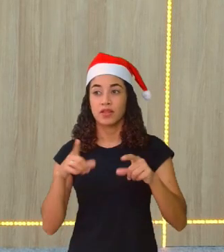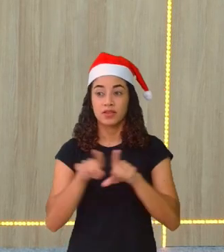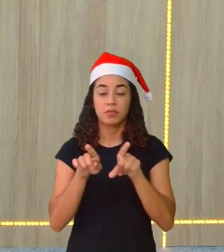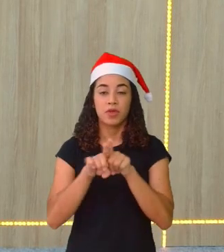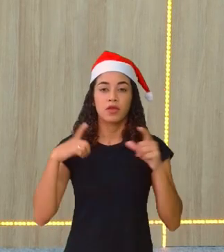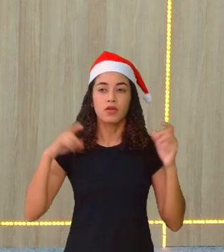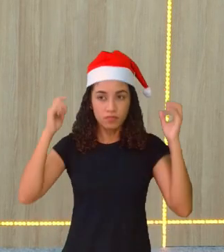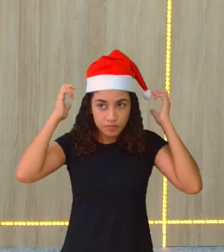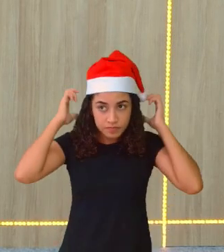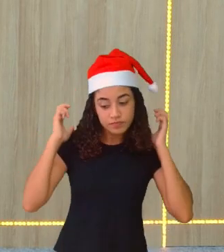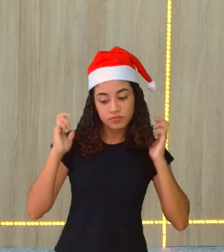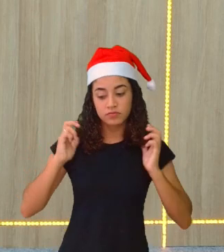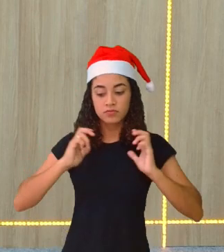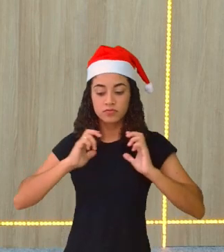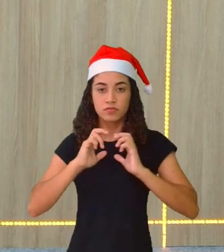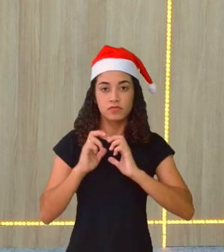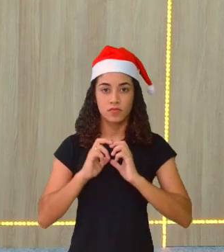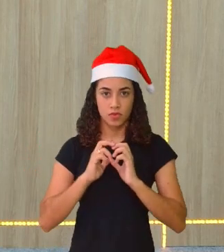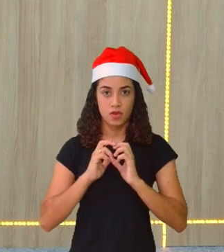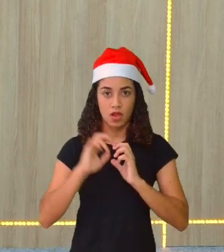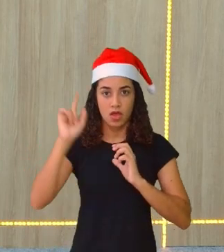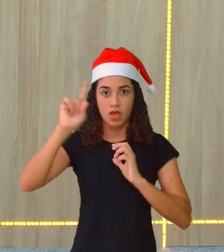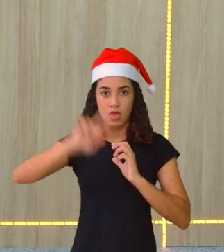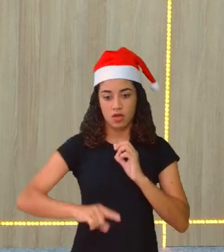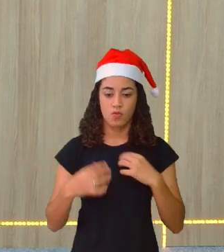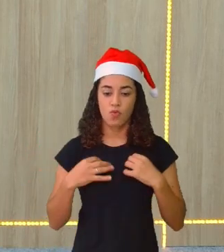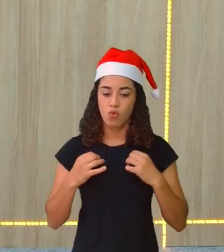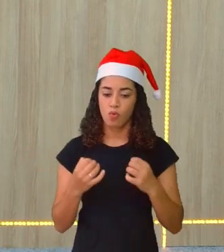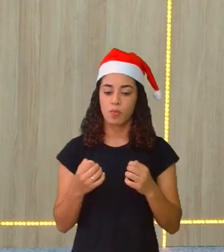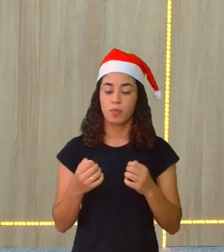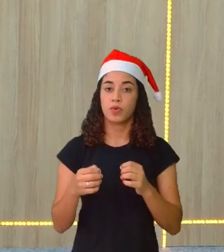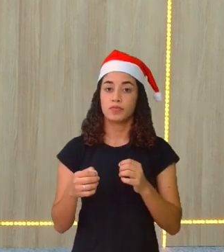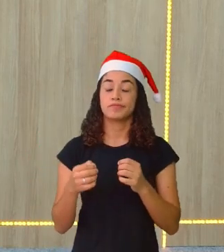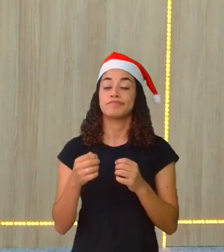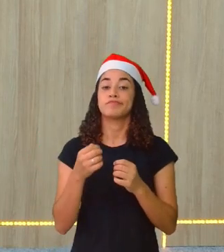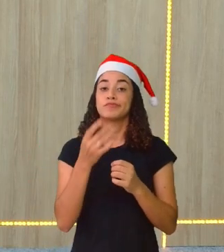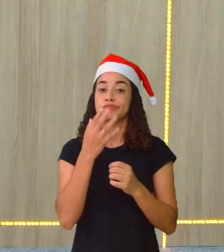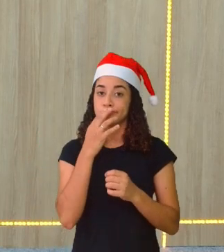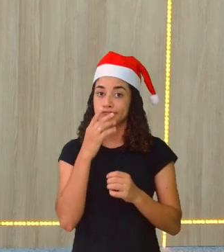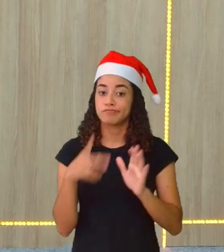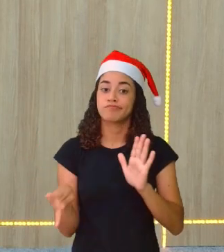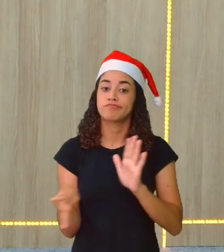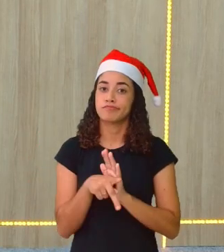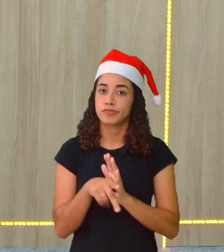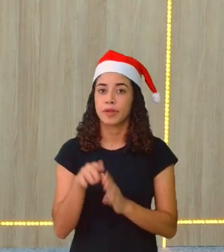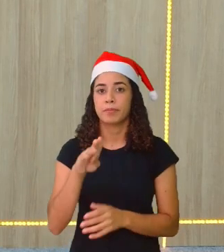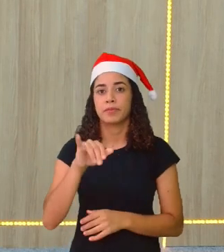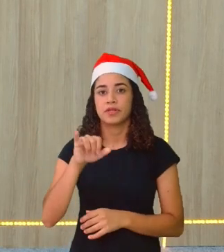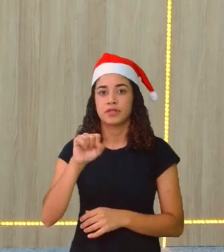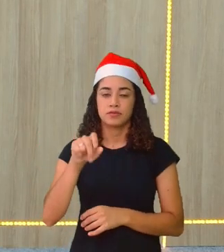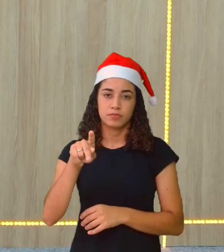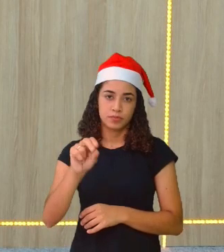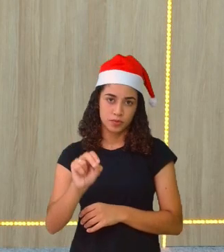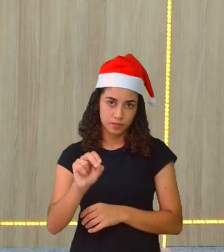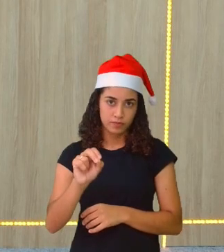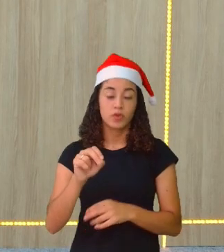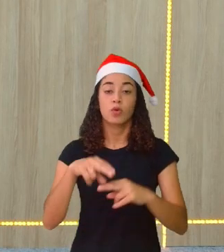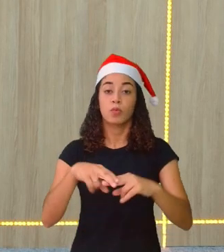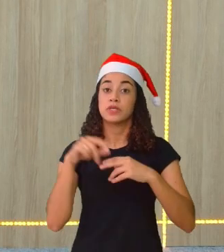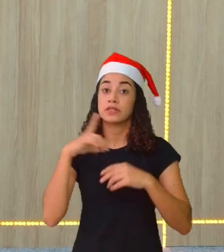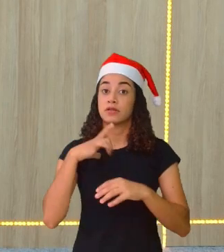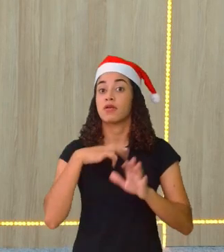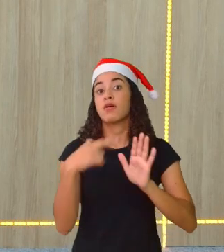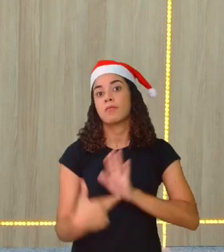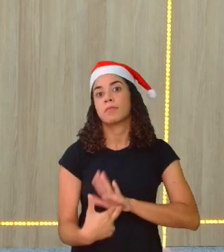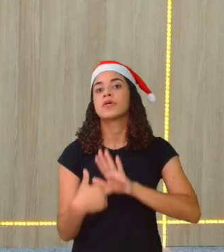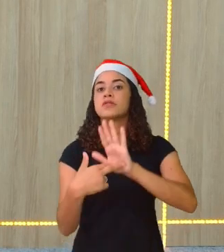clerical aqui, certo? Que é uma veste a cor específica dos bispos. Daí a gente ter essa